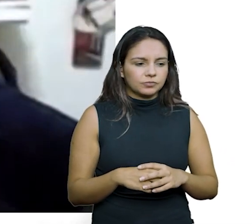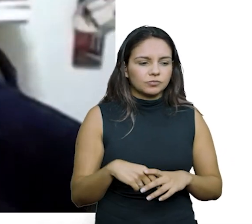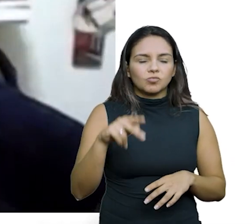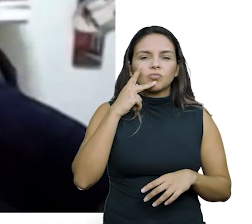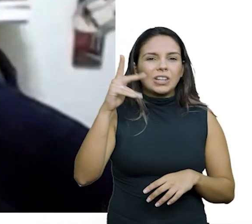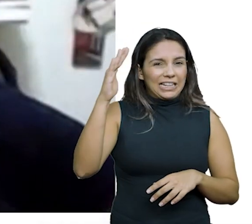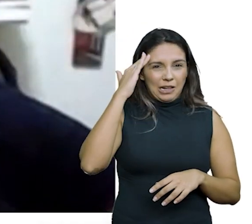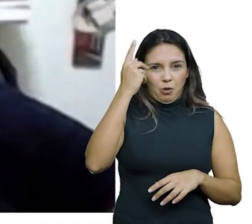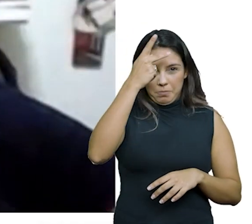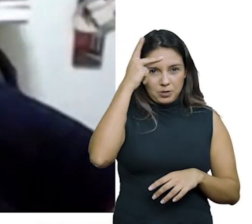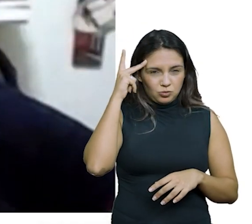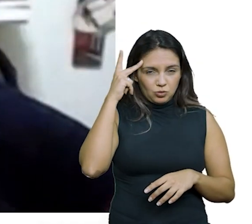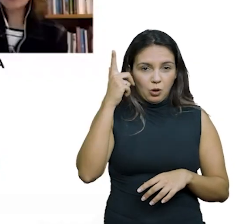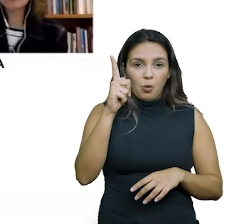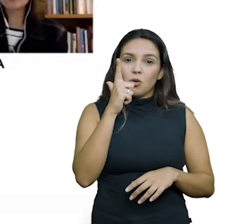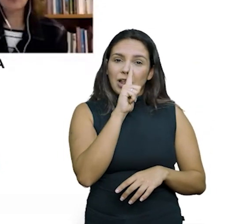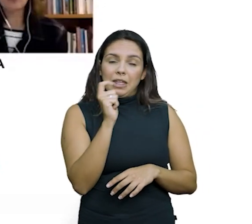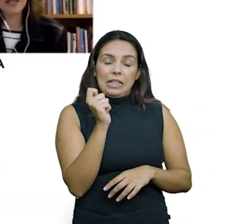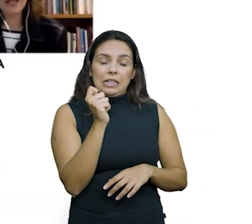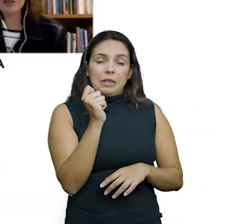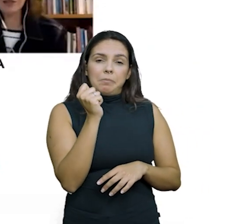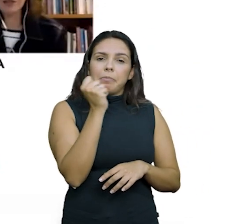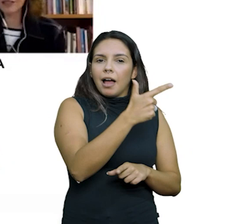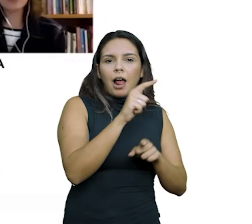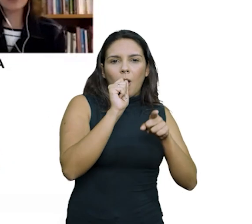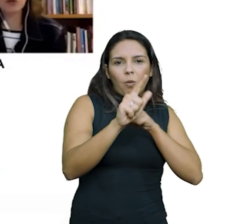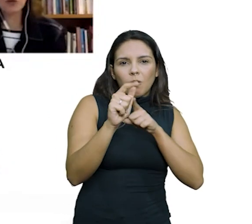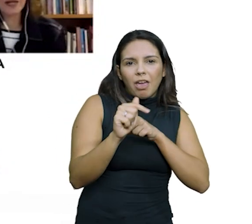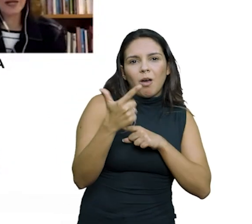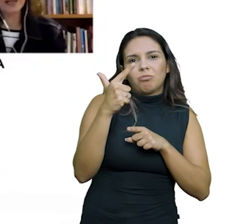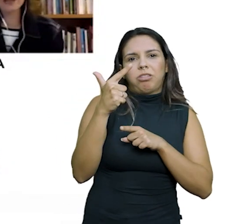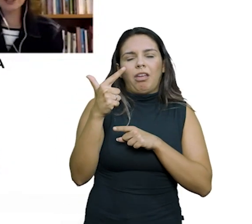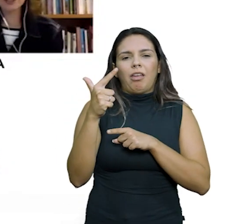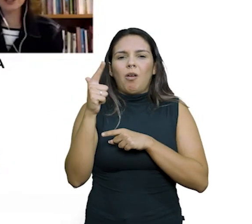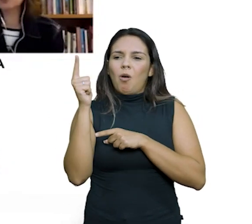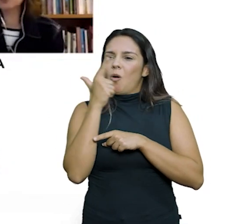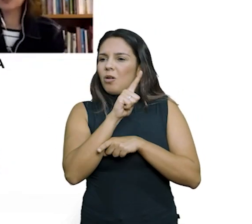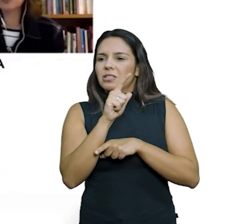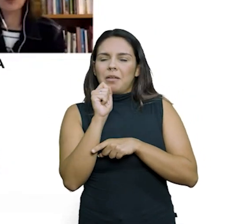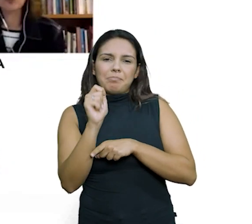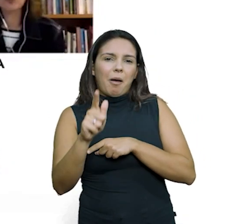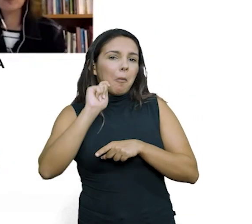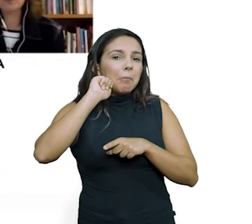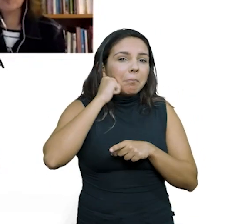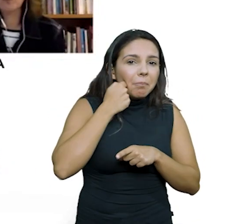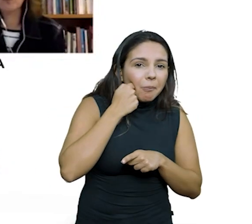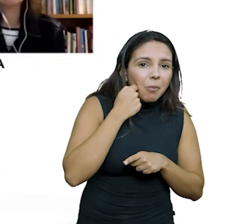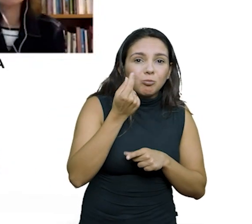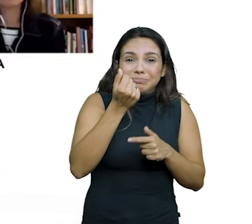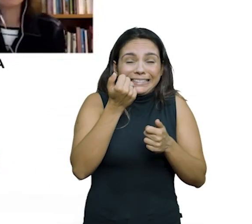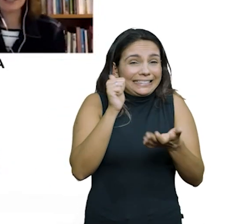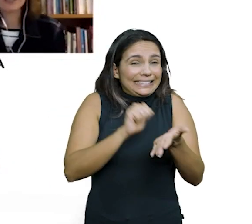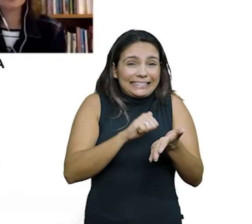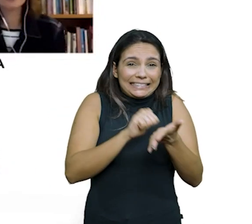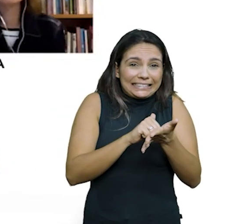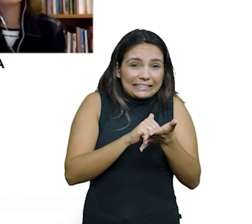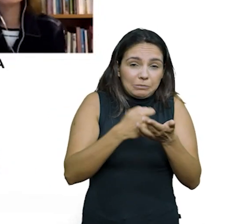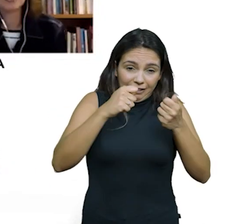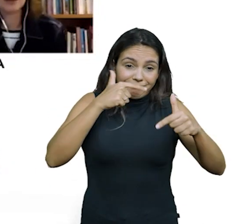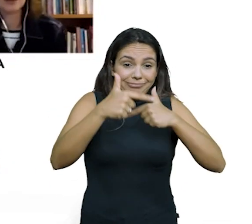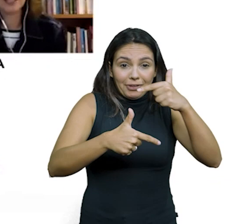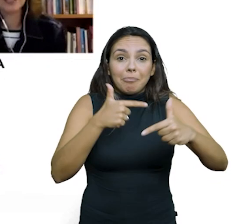Entende uma pessoa que não tem como pagar o aluguel, não tem como pagar a conta de luz, não tem como comprar o pão do café da manhã se não for à